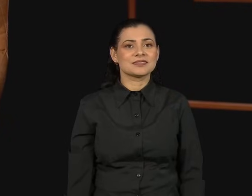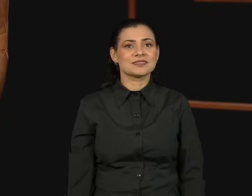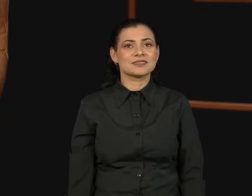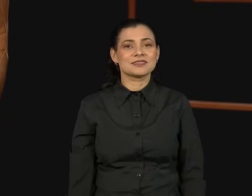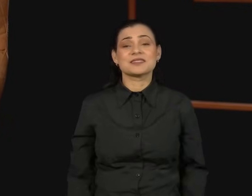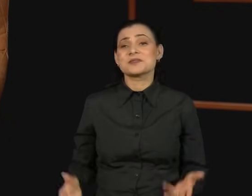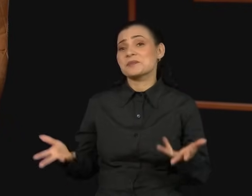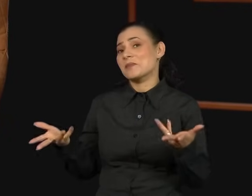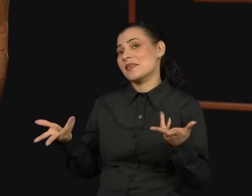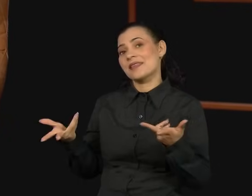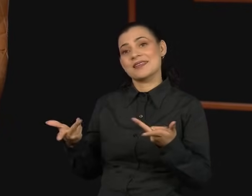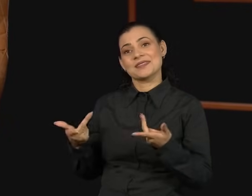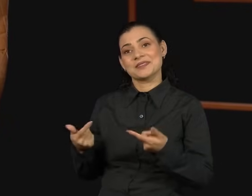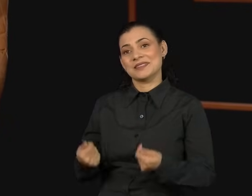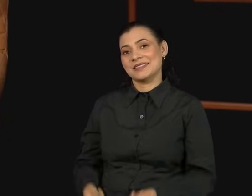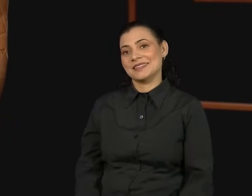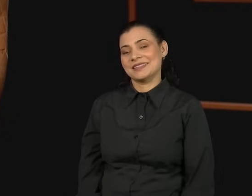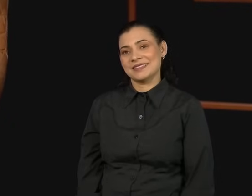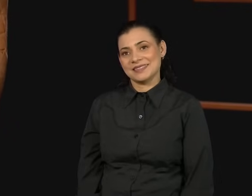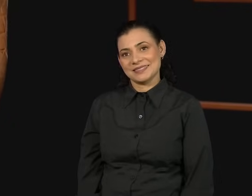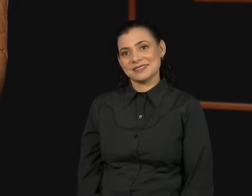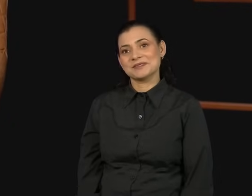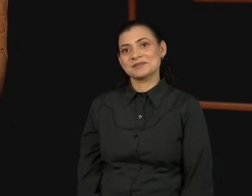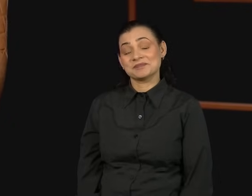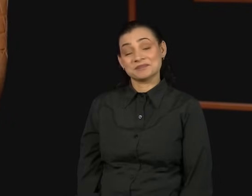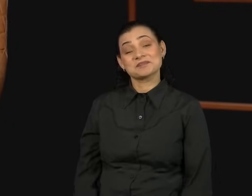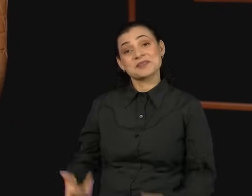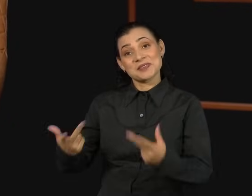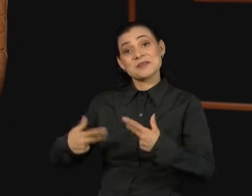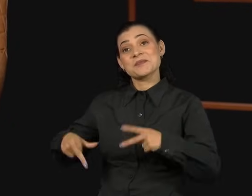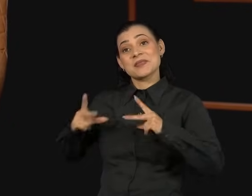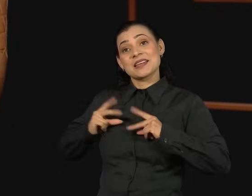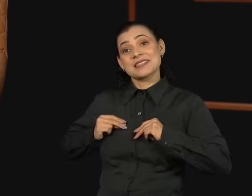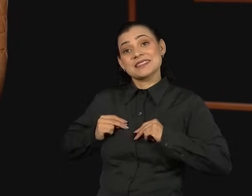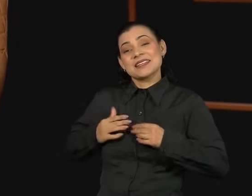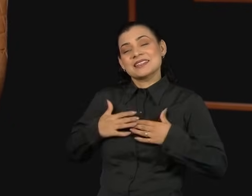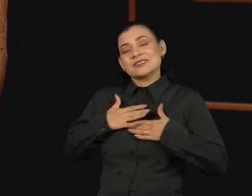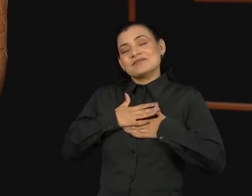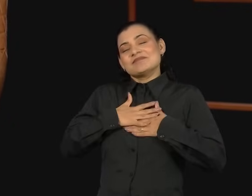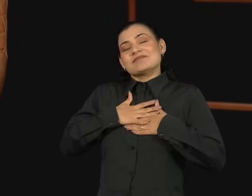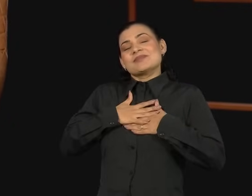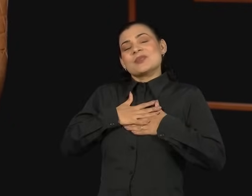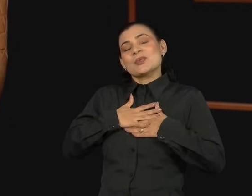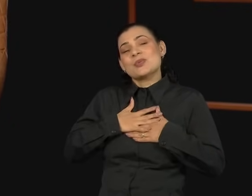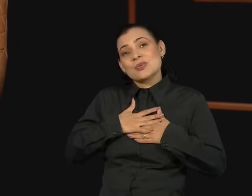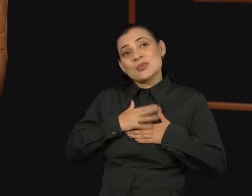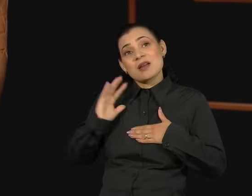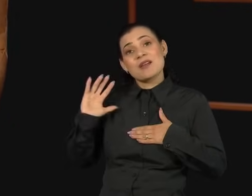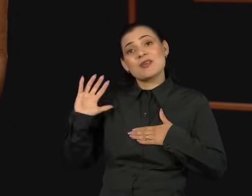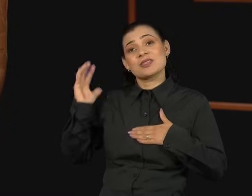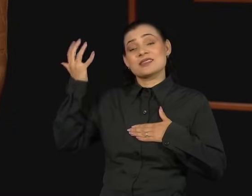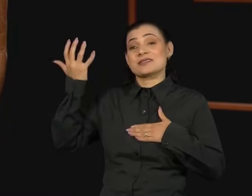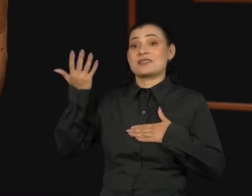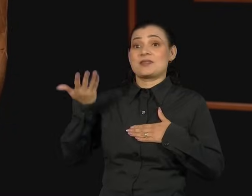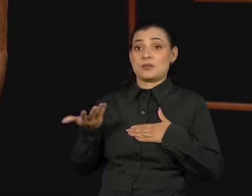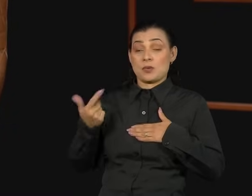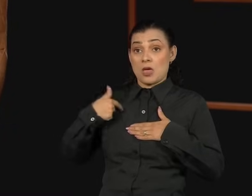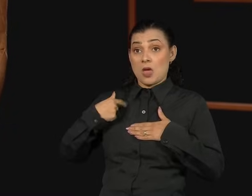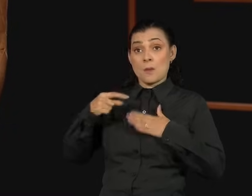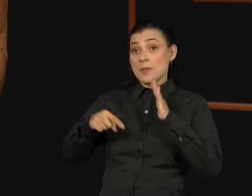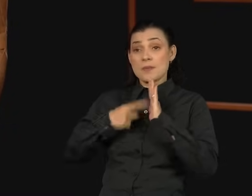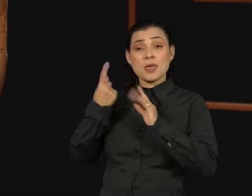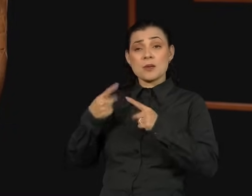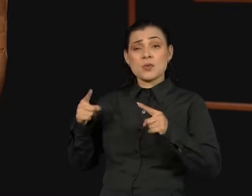Que maravilha! Então, esse foi um presente da vida, né, que me aconteceu. Eu fiz uma